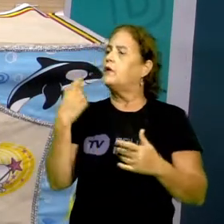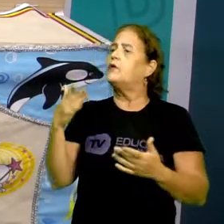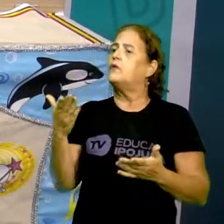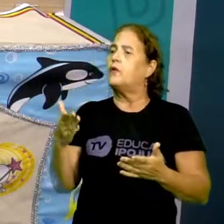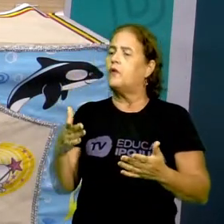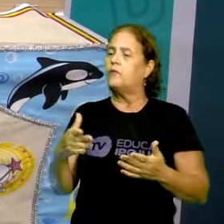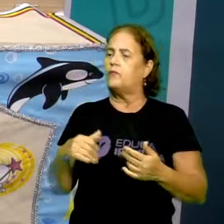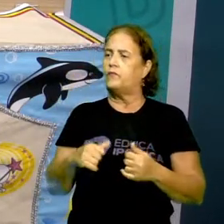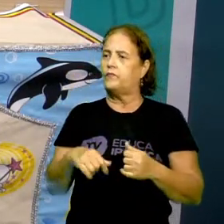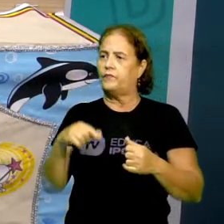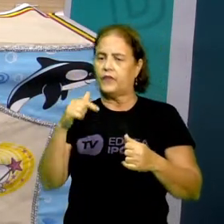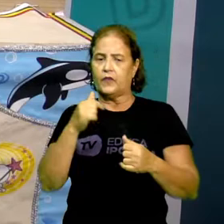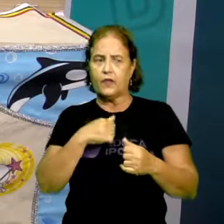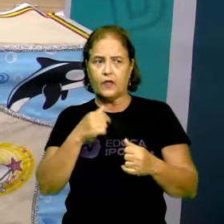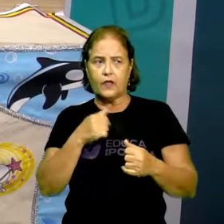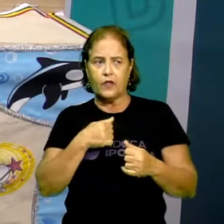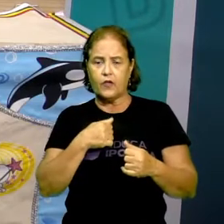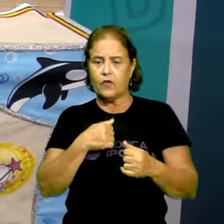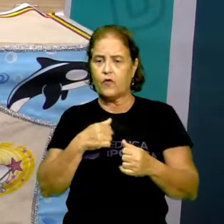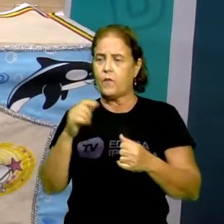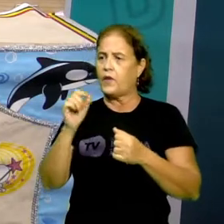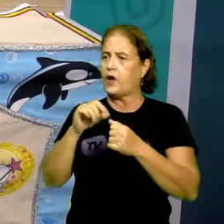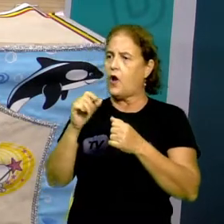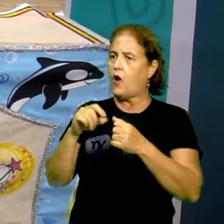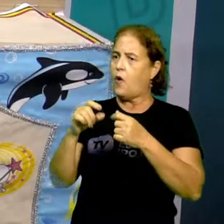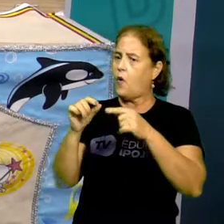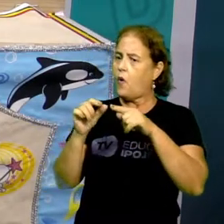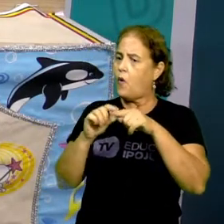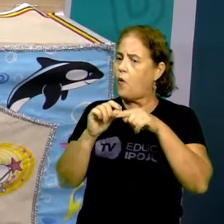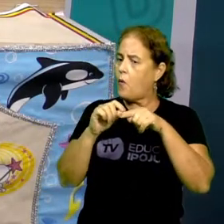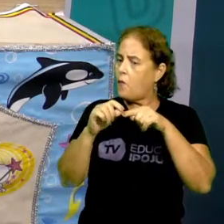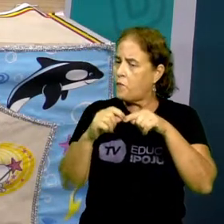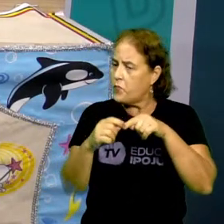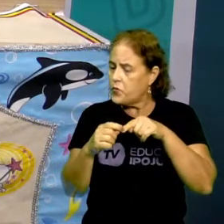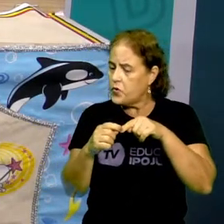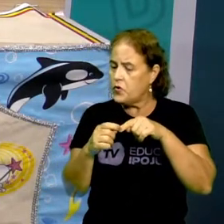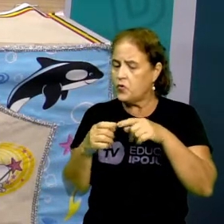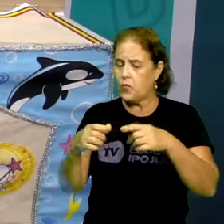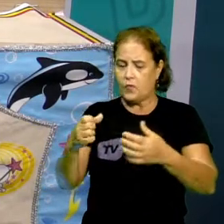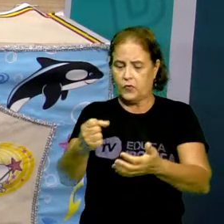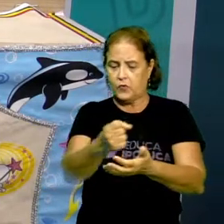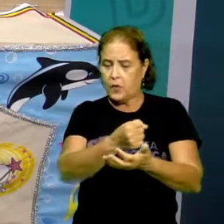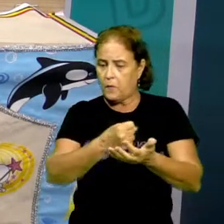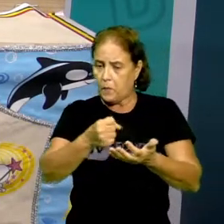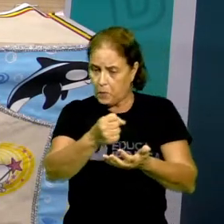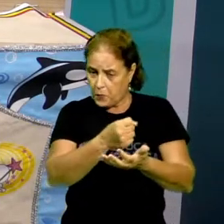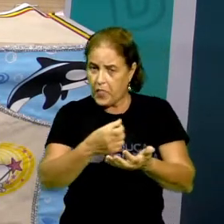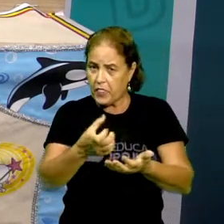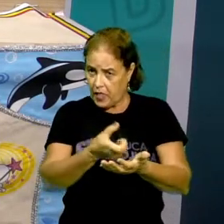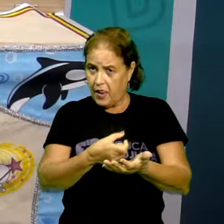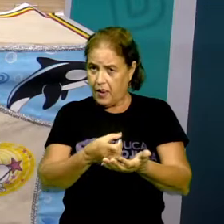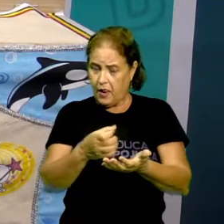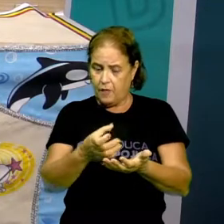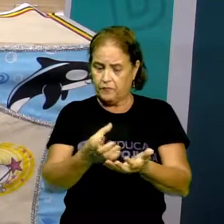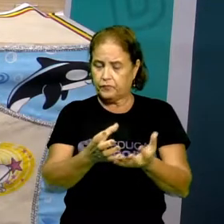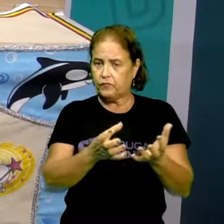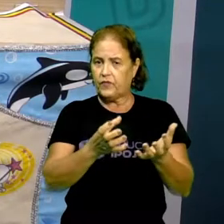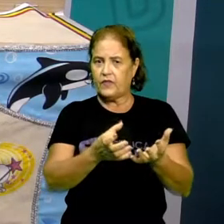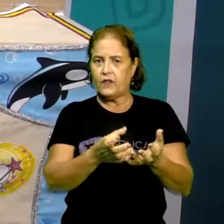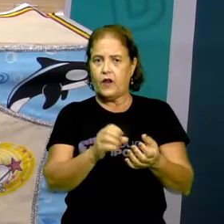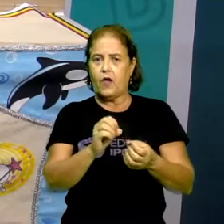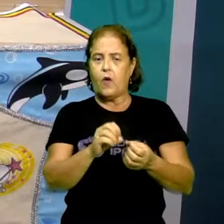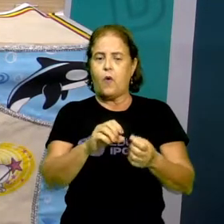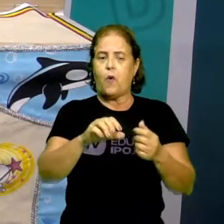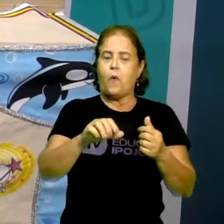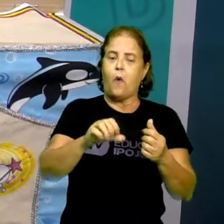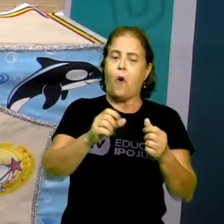leiturinha? Eu vou pegar o milho, vou botar na panela, eu não, né? Papai, sim. Vai botar na panela, aí o milho vai